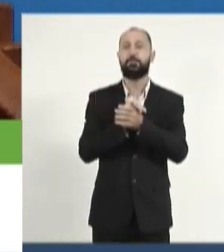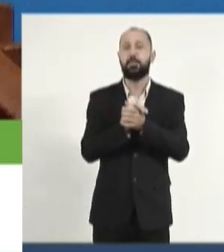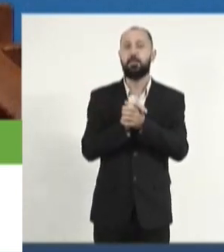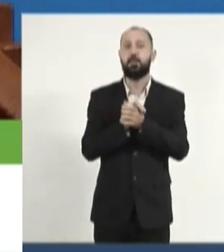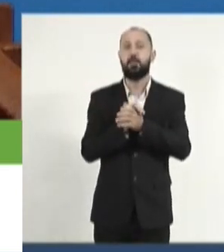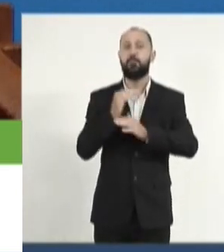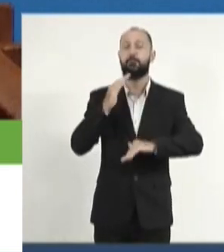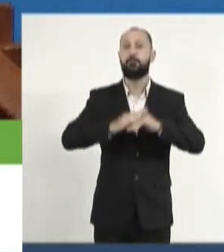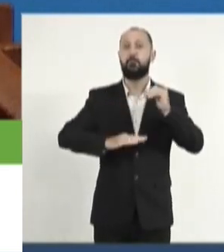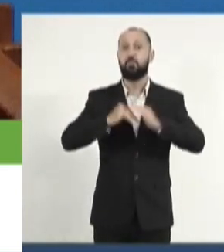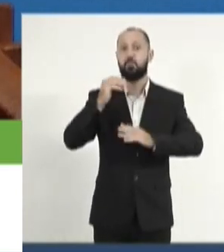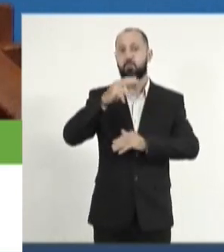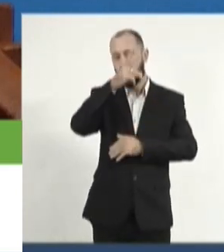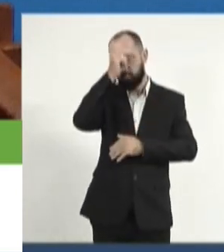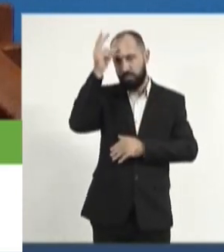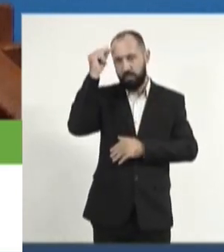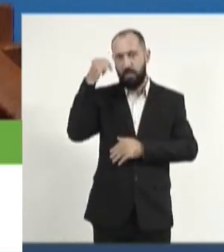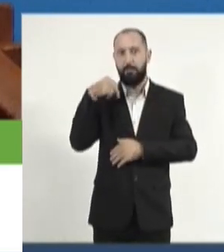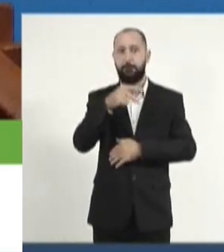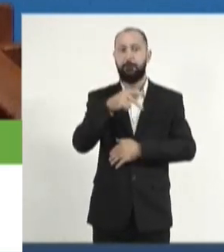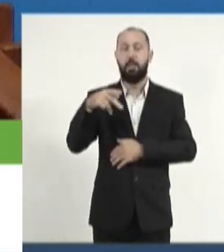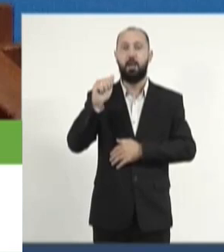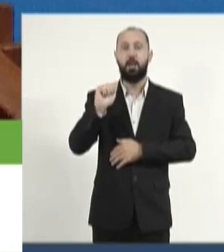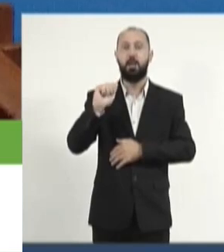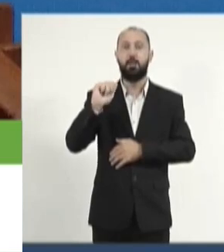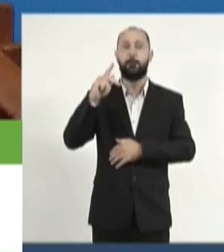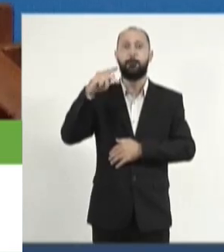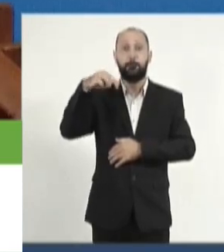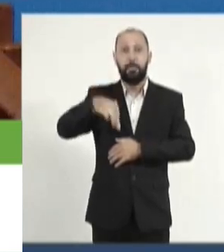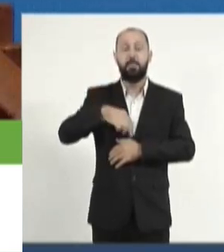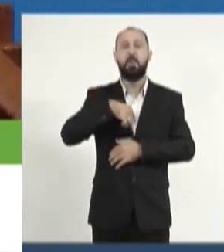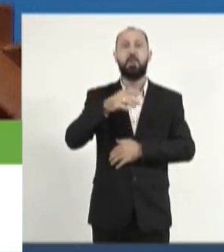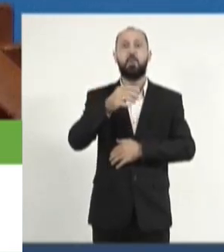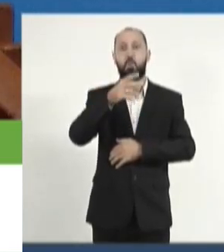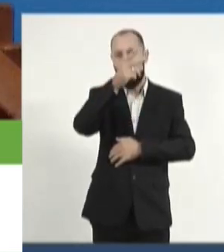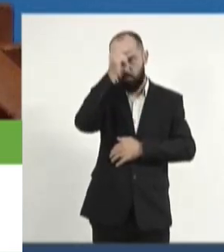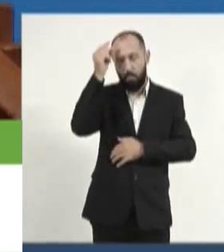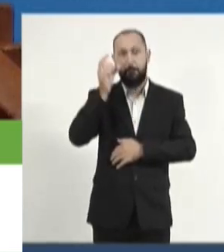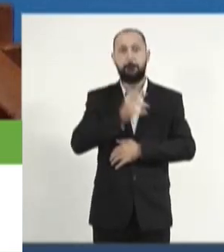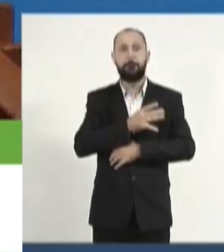As servidoras do município, as presidentes de APM, com medo desse prefeito